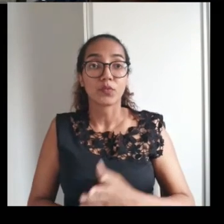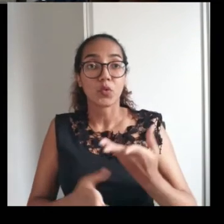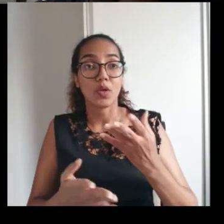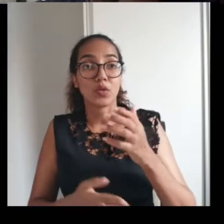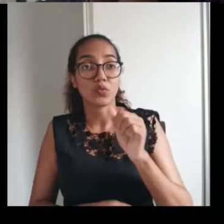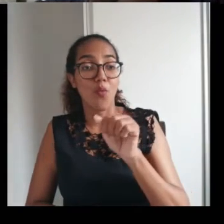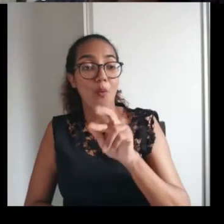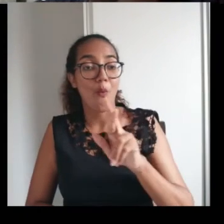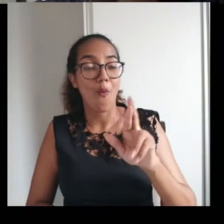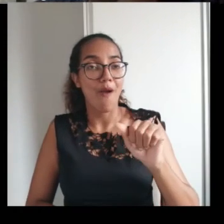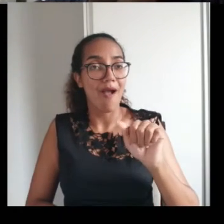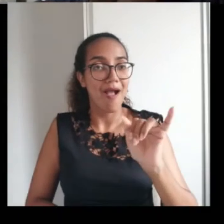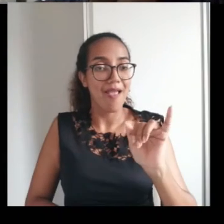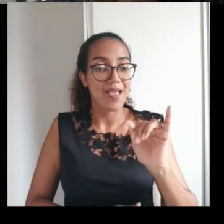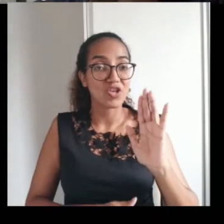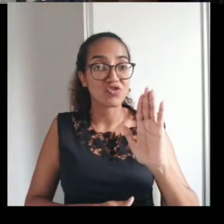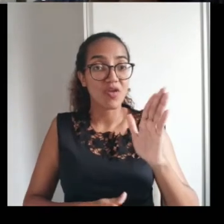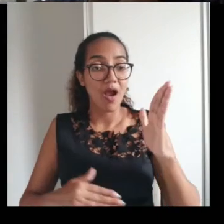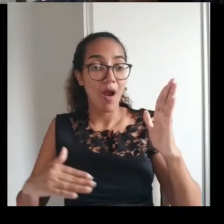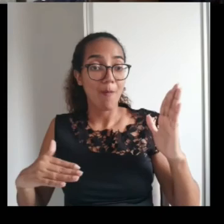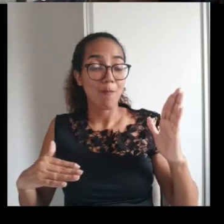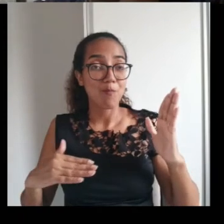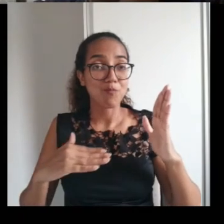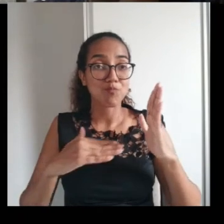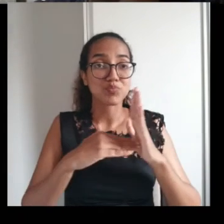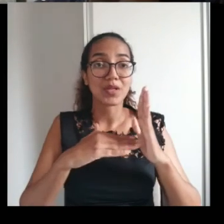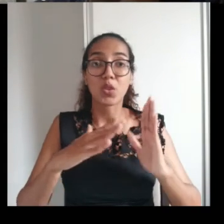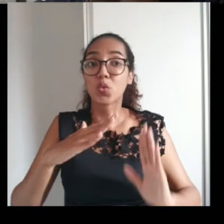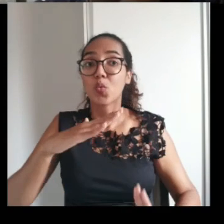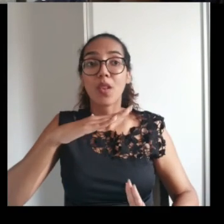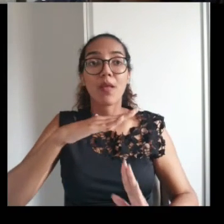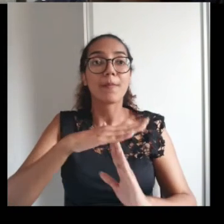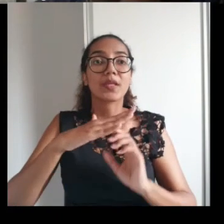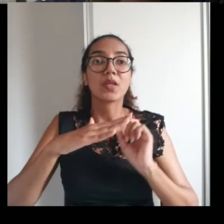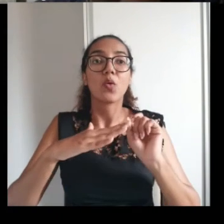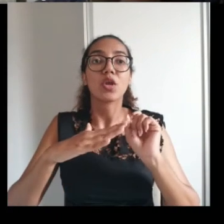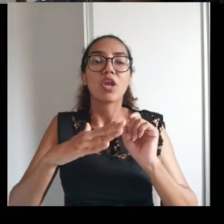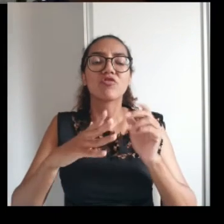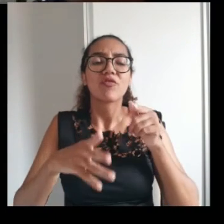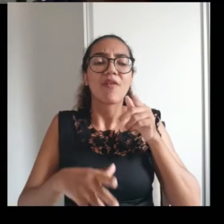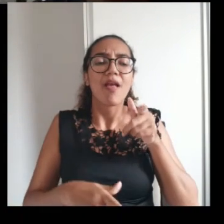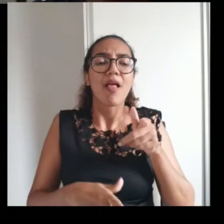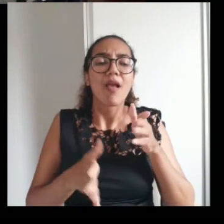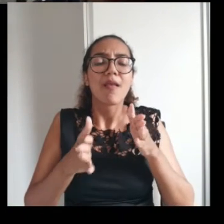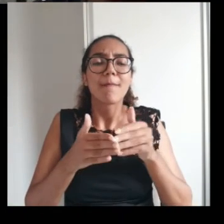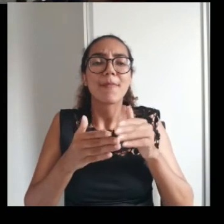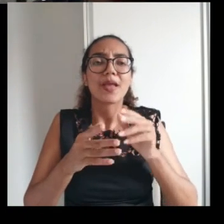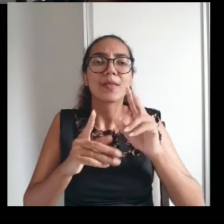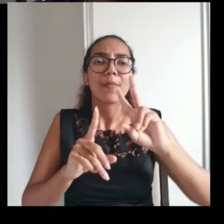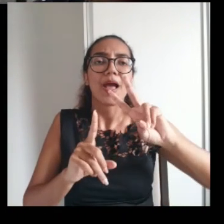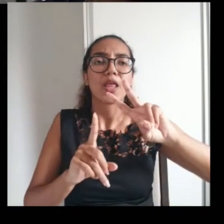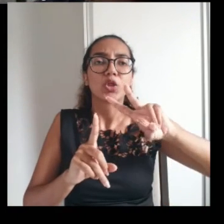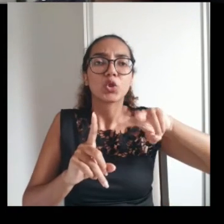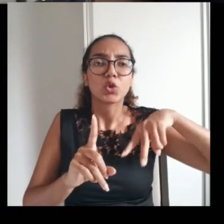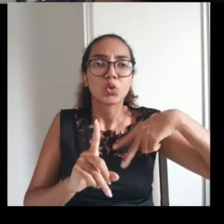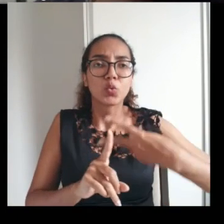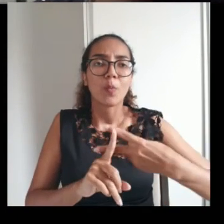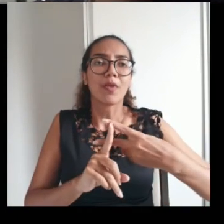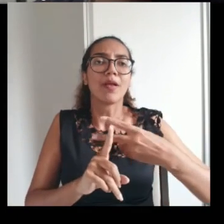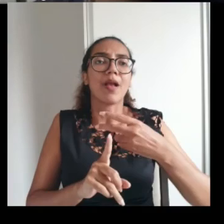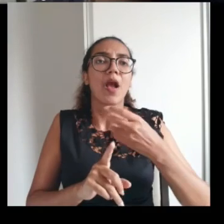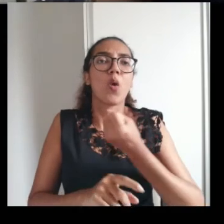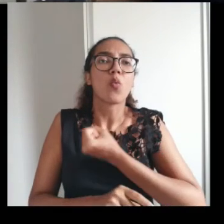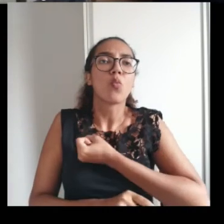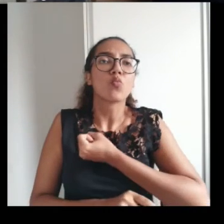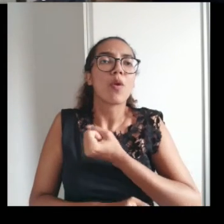dele, a gente vai lá e manda duplicar o array de contas. Veja, isso daqui foi só uma forma de deixar esse